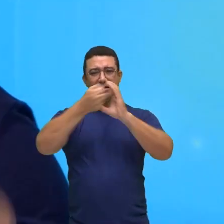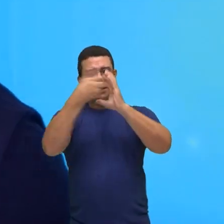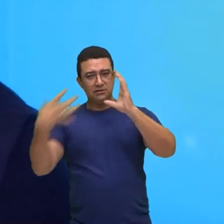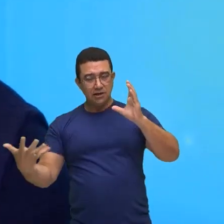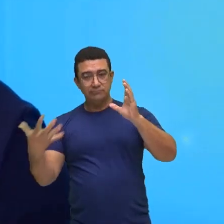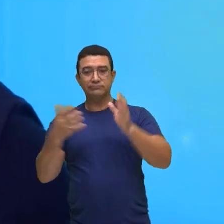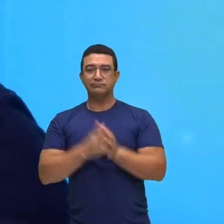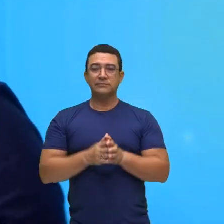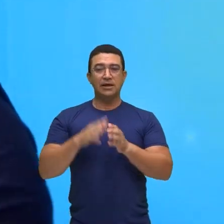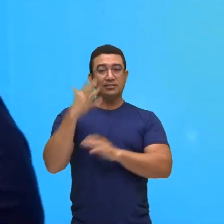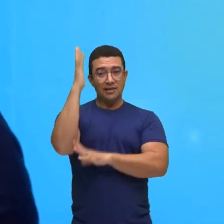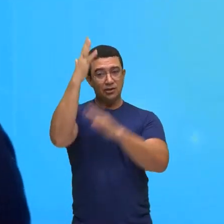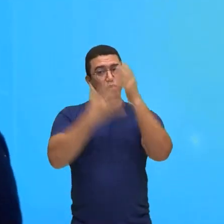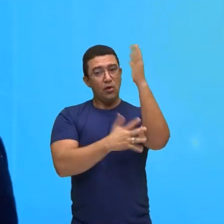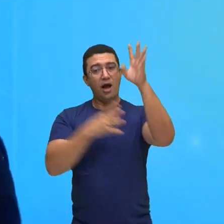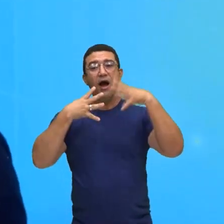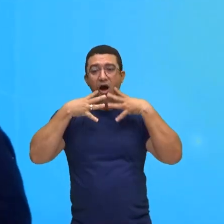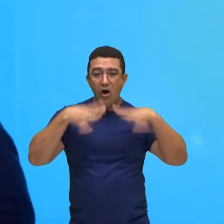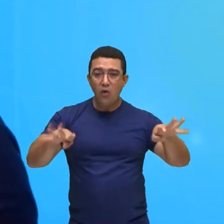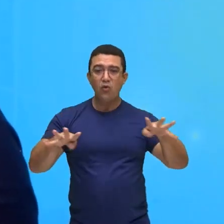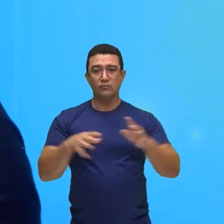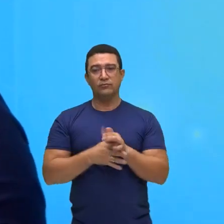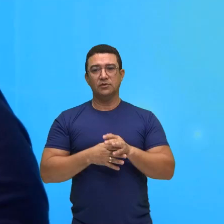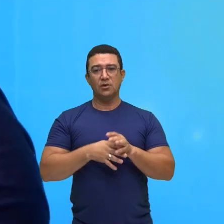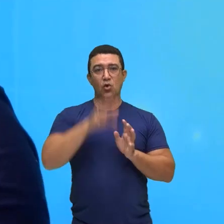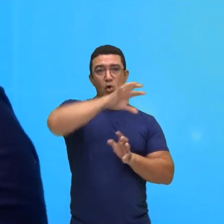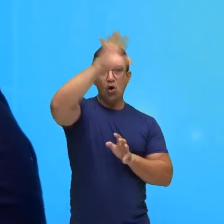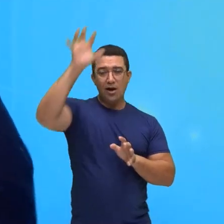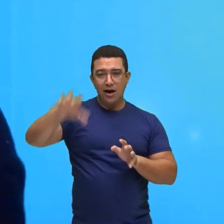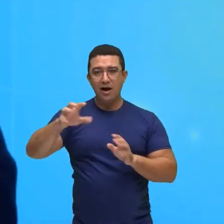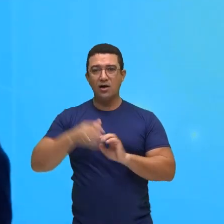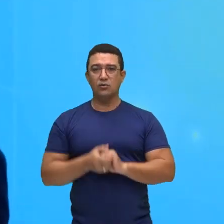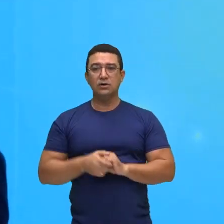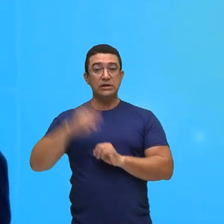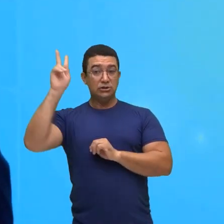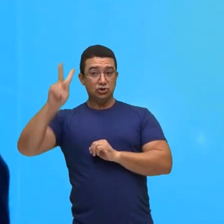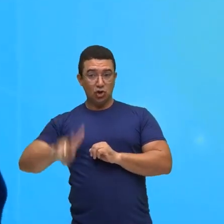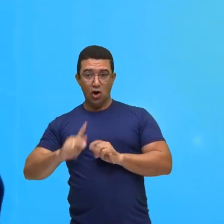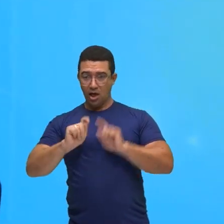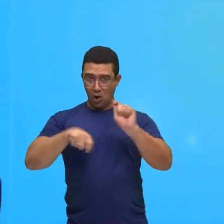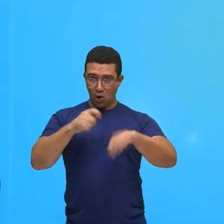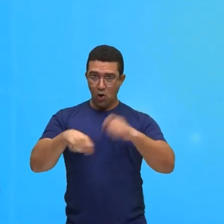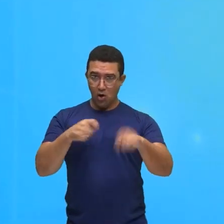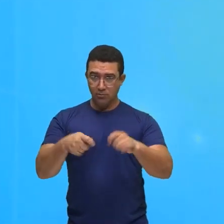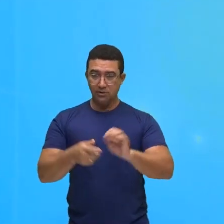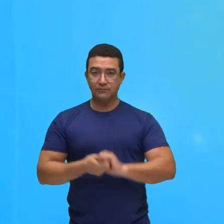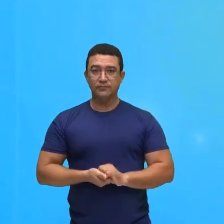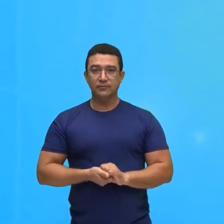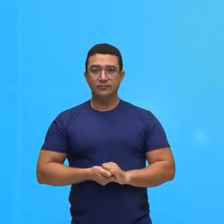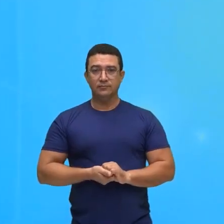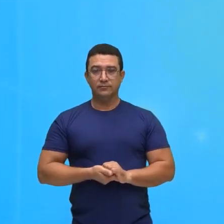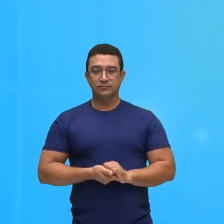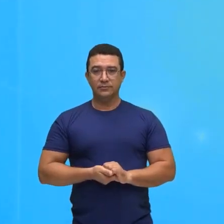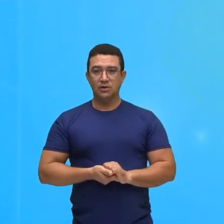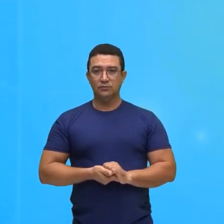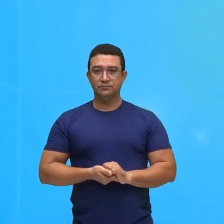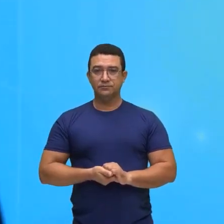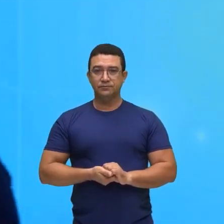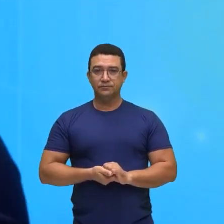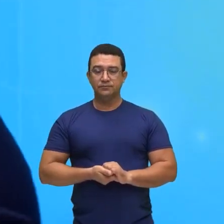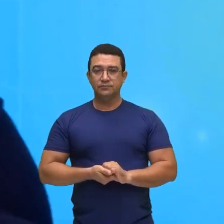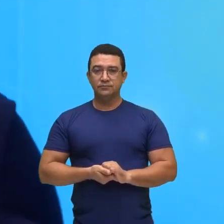econômicos, demográficos e o processo de formação histórico-econômico. E esse último abarca as questões